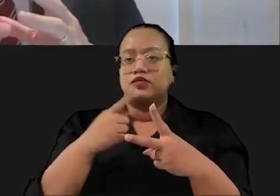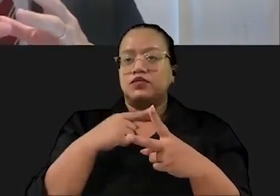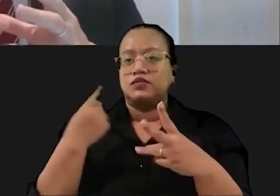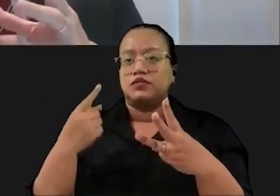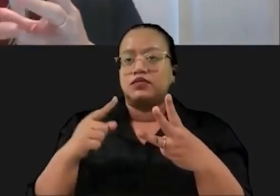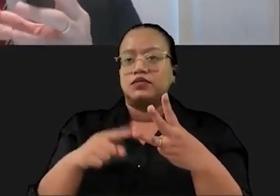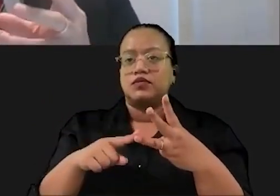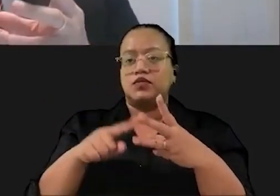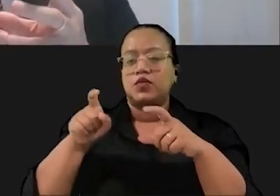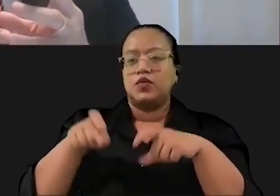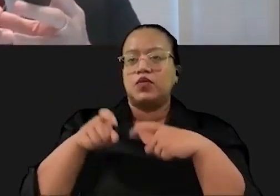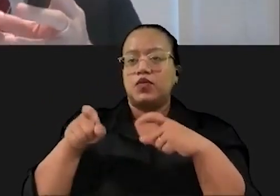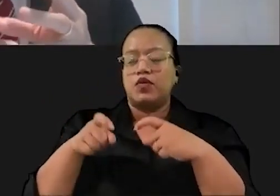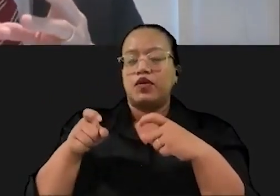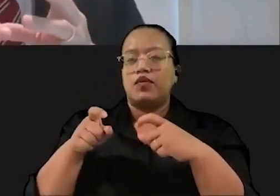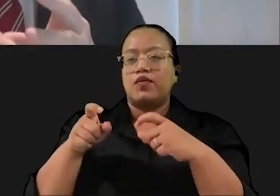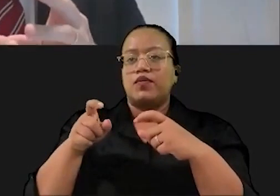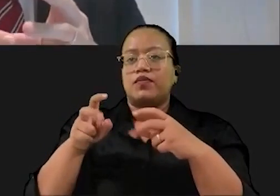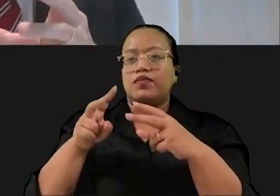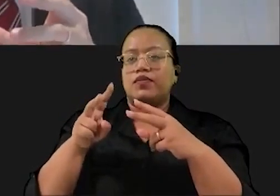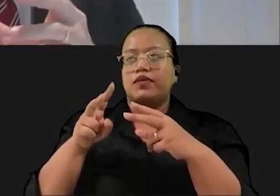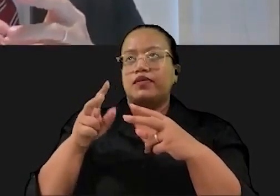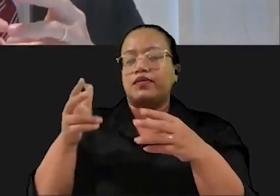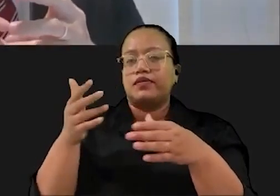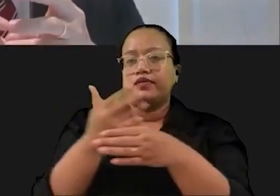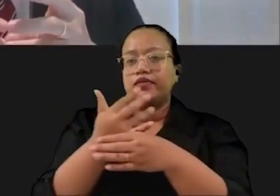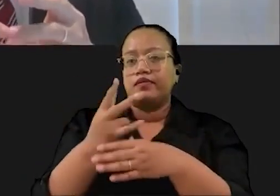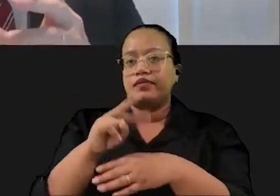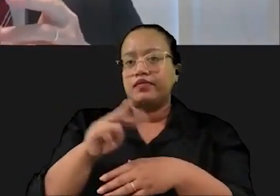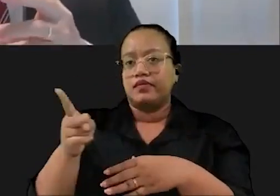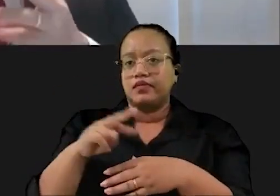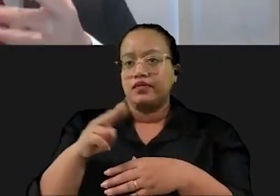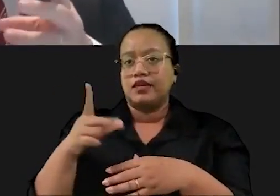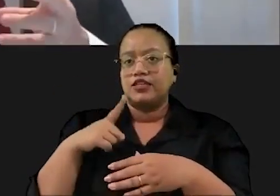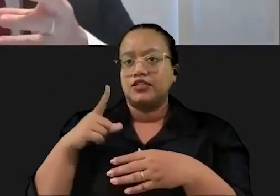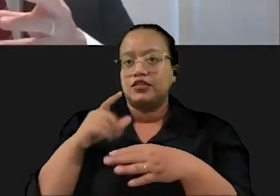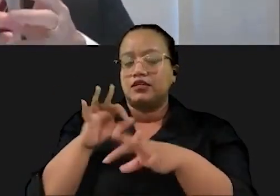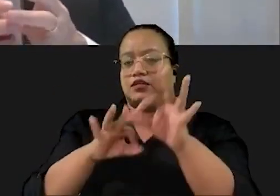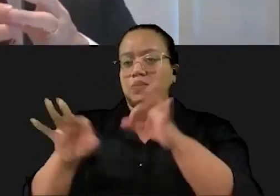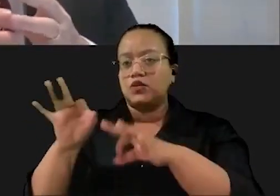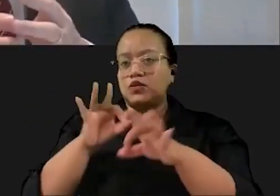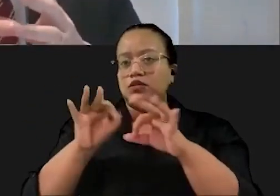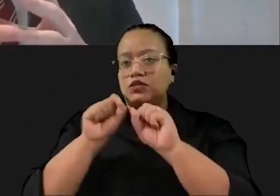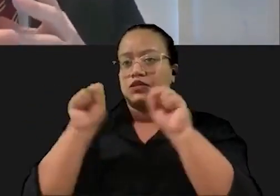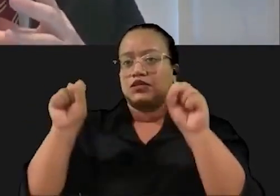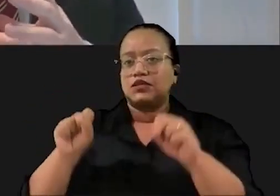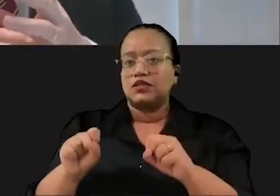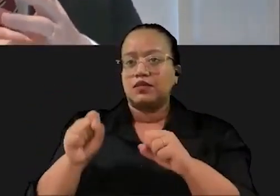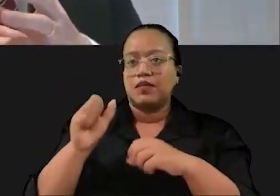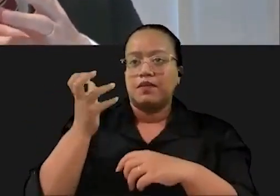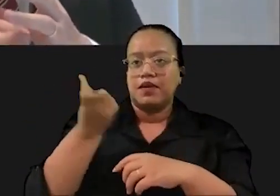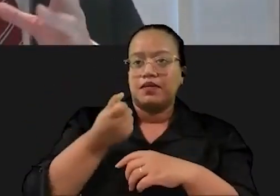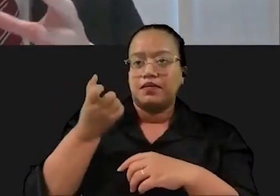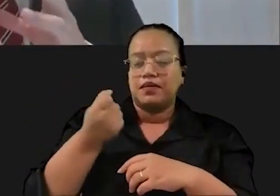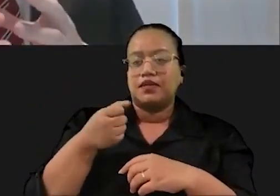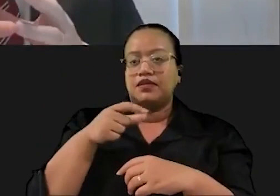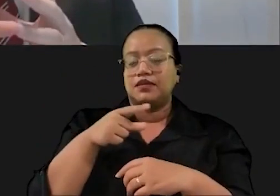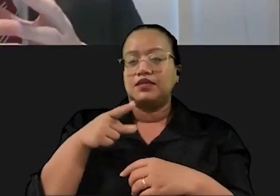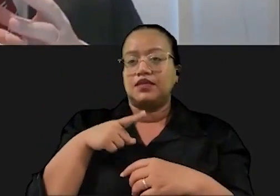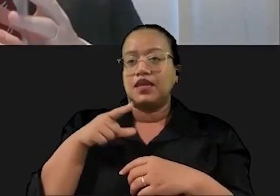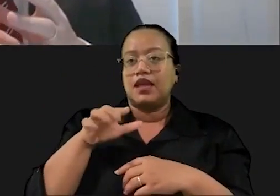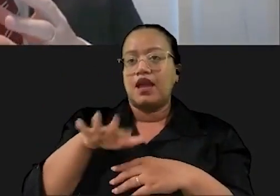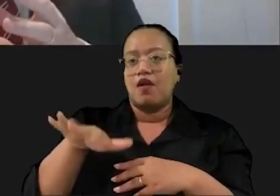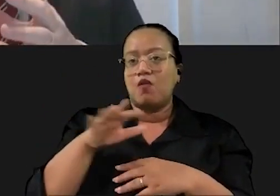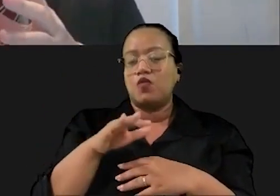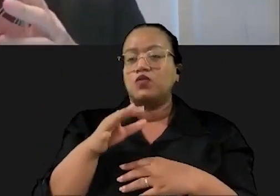construção, talvez os colegas da primeira e da quinta região sintam-se familiarizados esses fluxos, né? Porque partiram